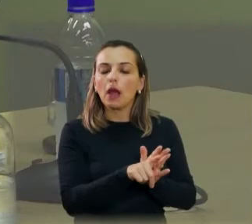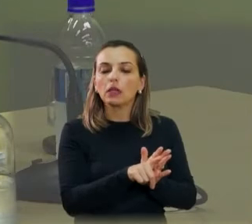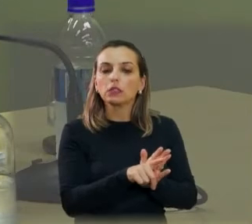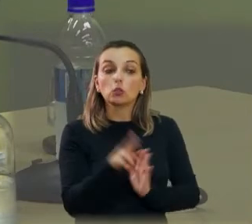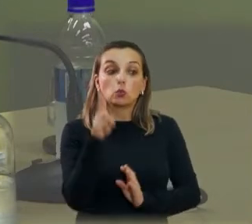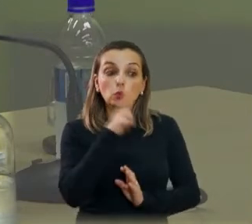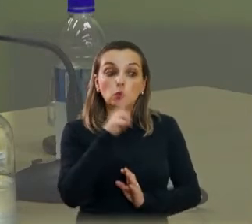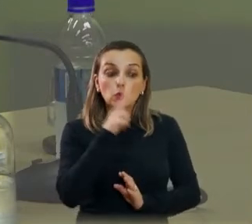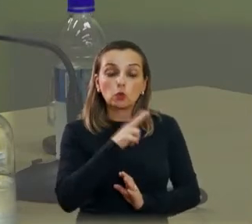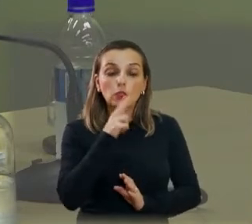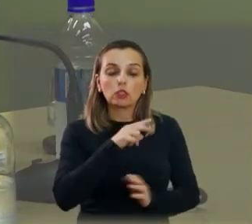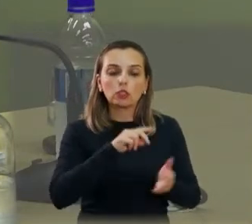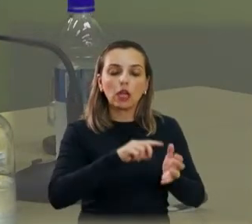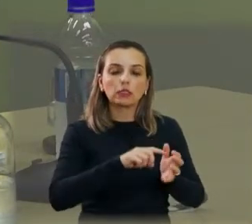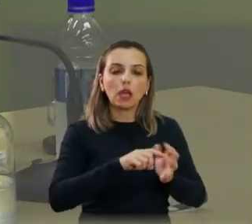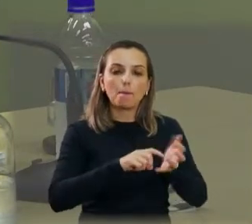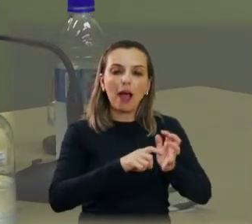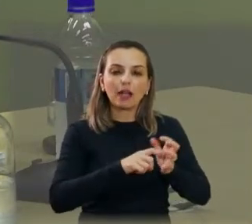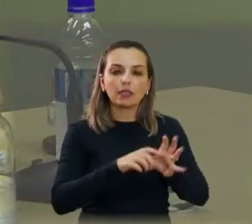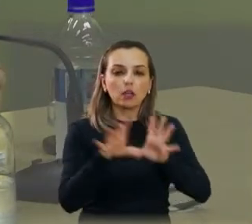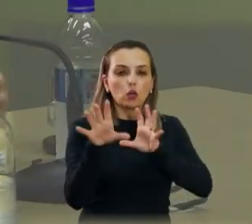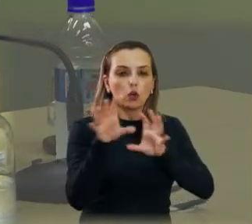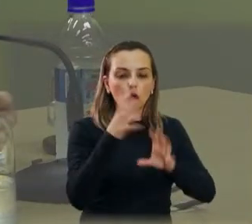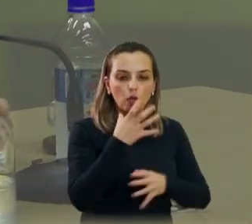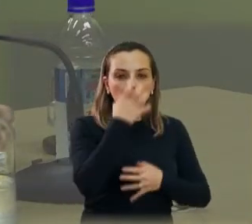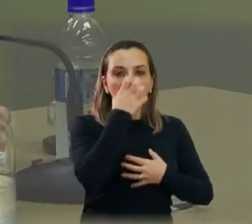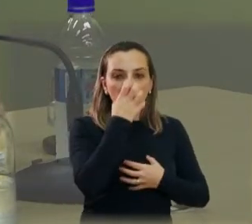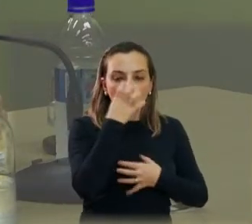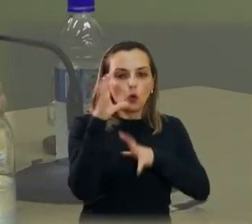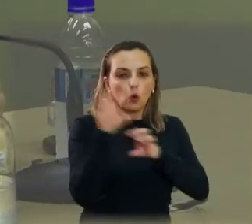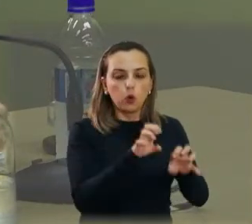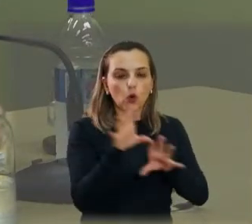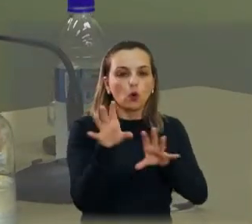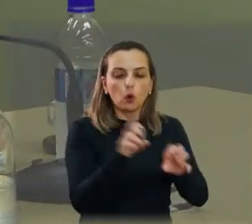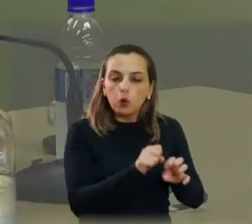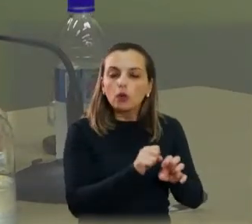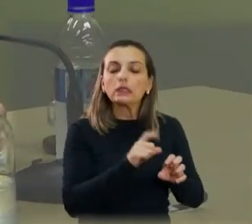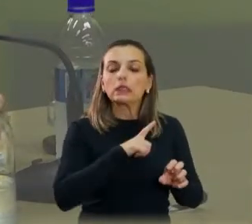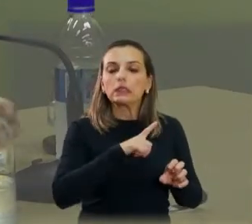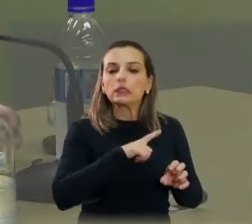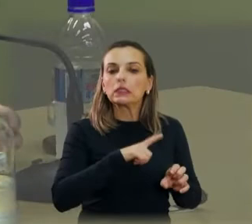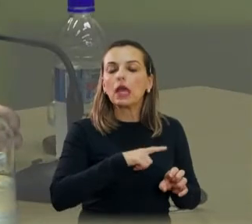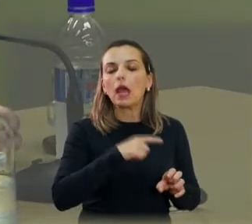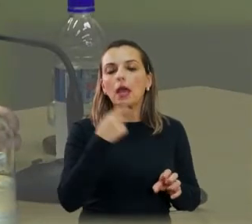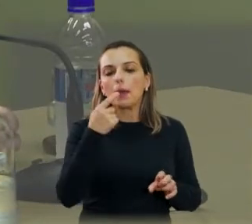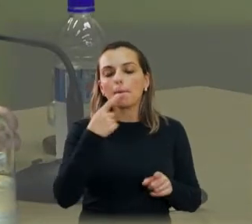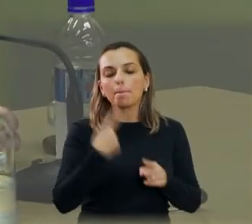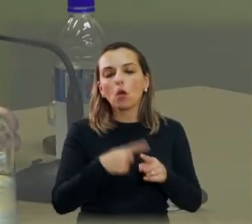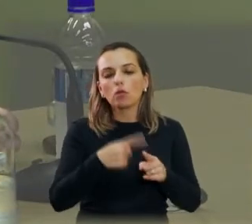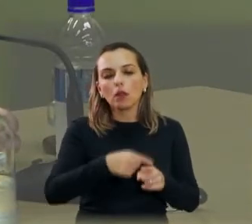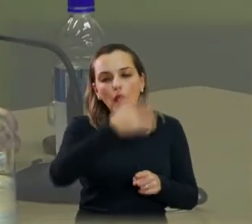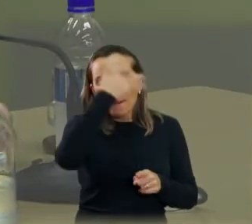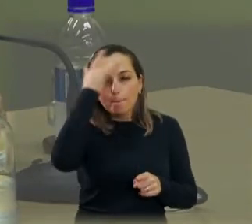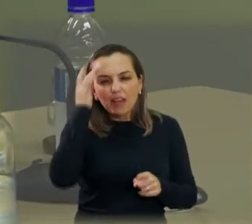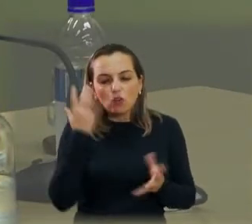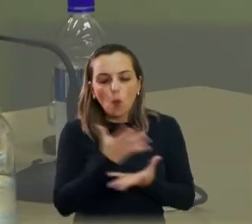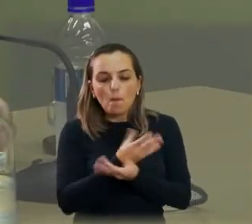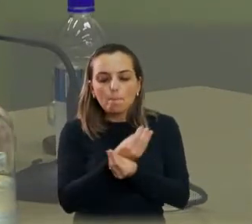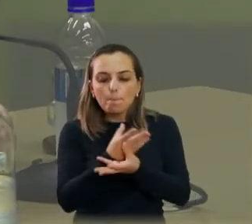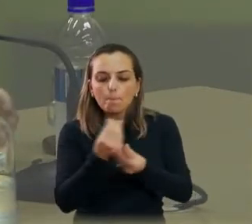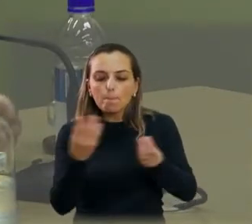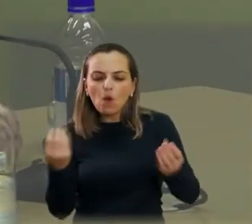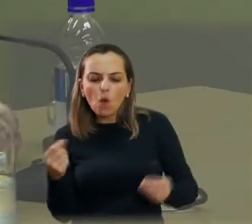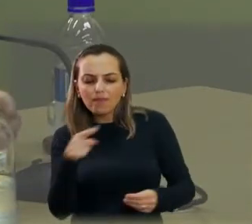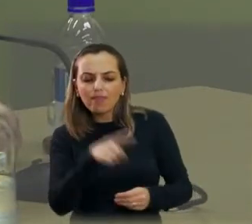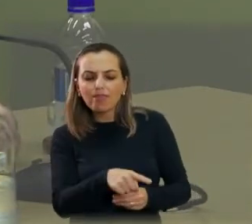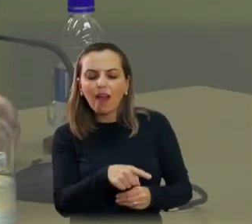com respirador, com tudo, porque o que a gente está observando é que a gente acumula muitos pacientes lá, pacientes